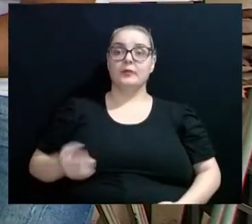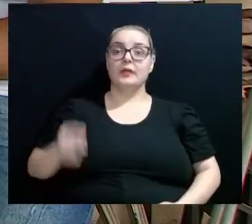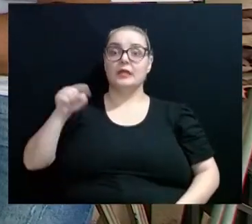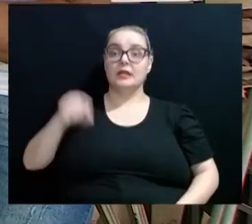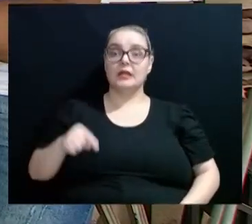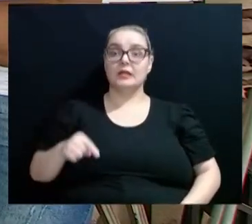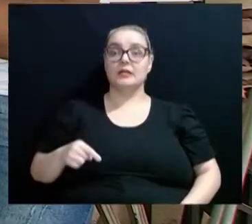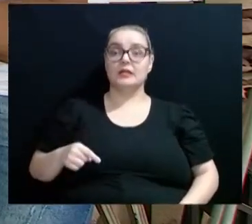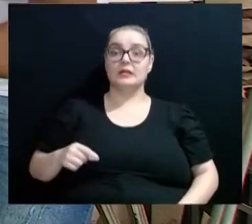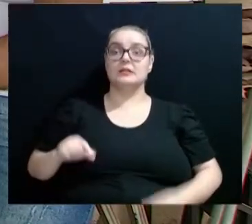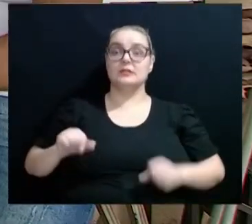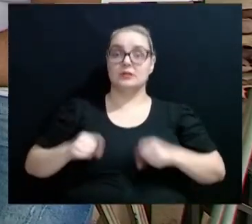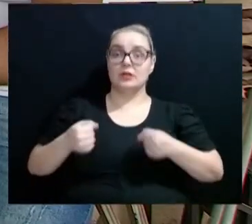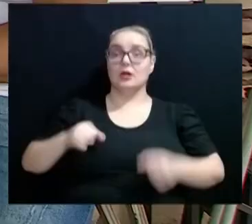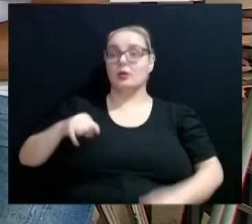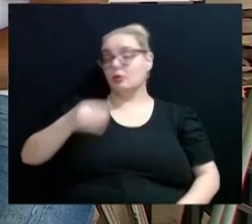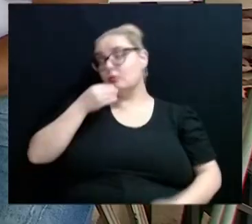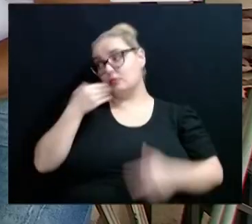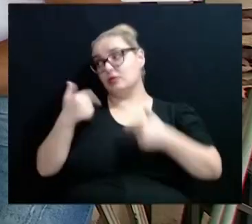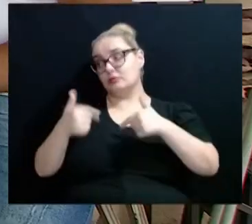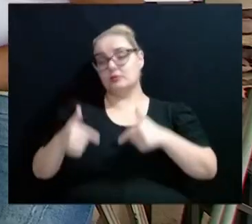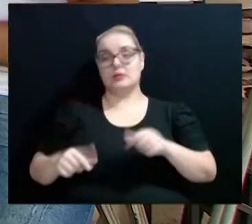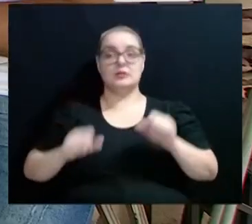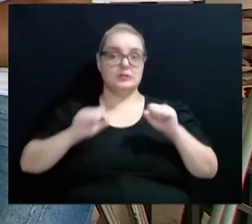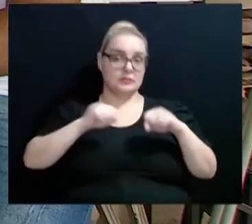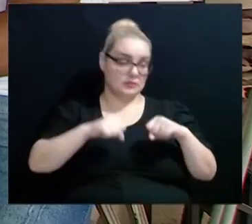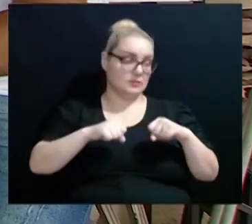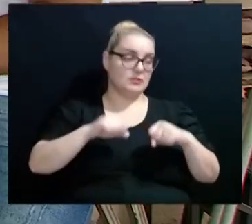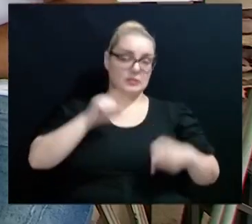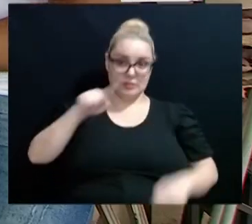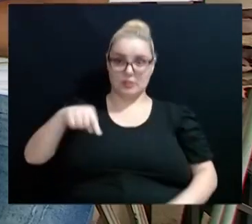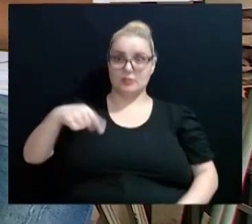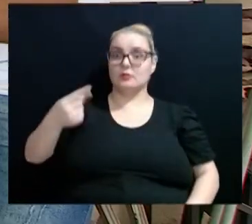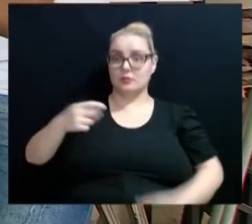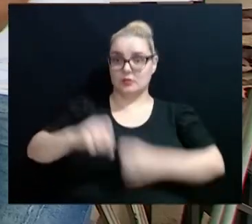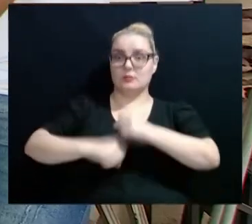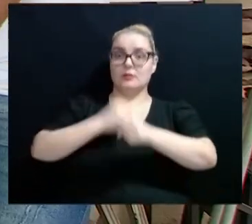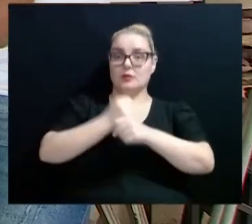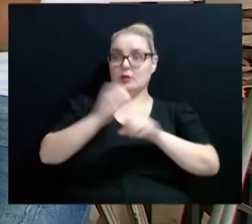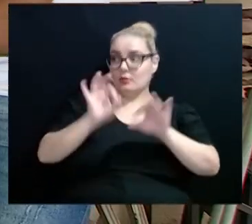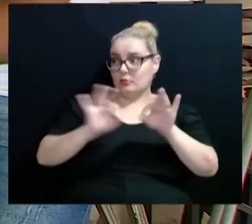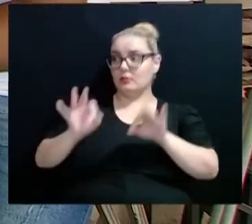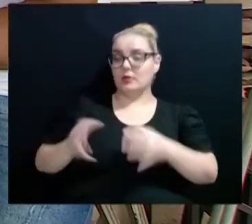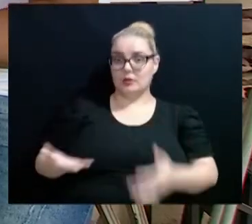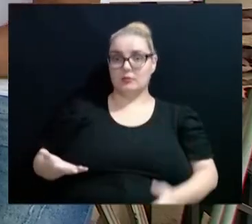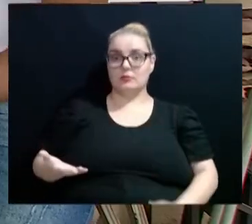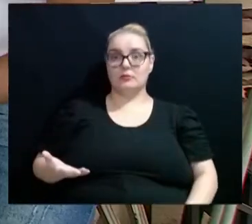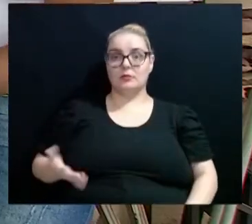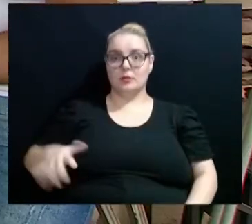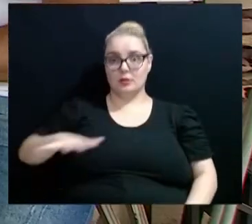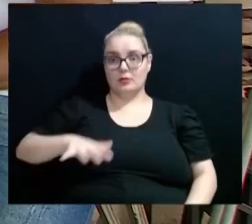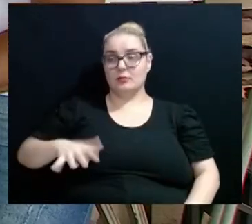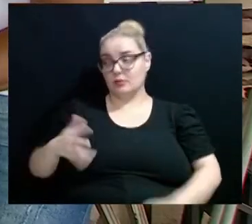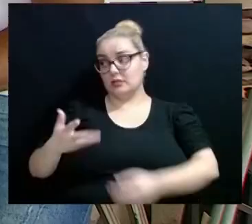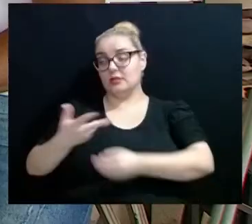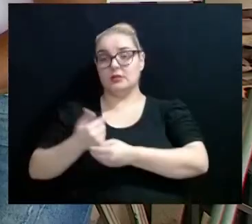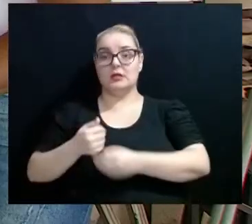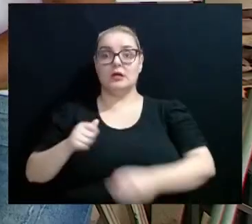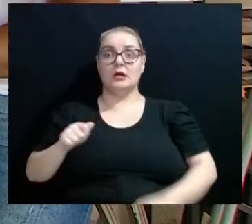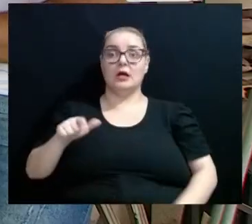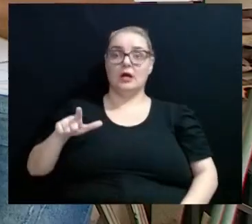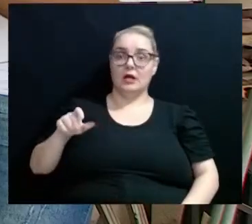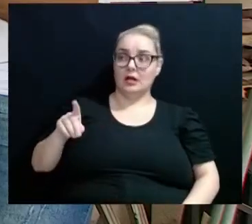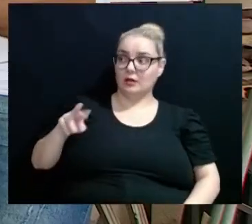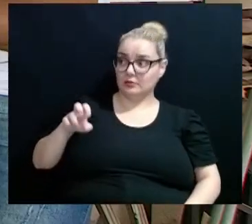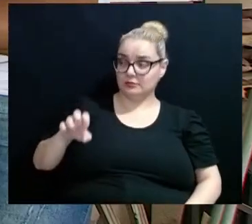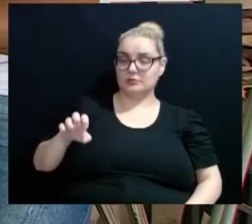alguém. Vai servir Sim, para algum propósito maior. Então, a dedicação foi nisso. E foi a partir dessa dedicação que surgiu a oportunidade do trabalho.